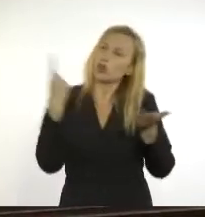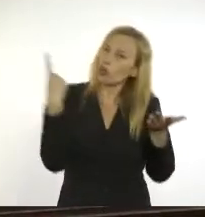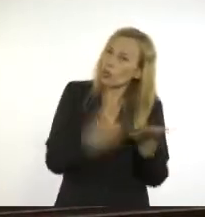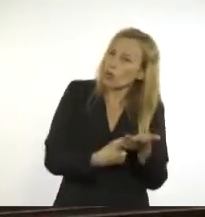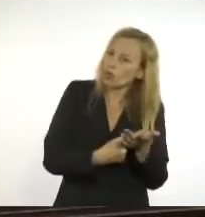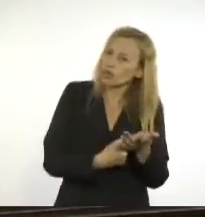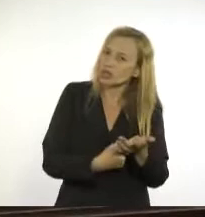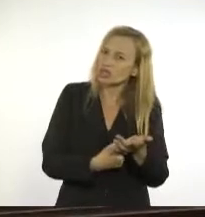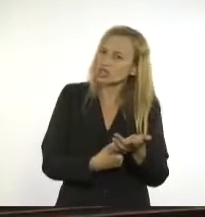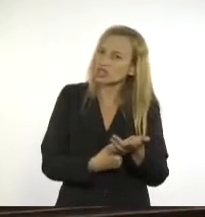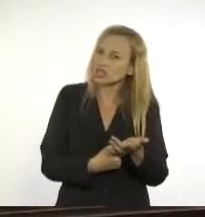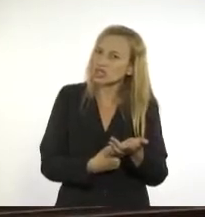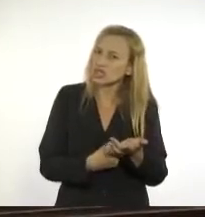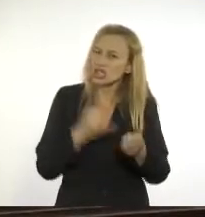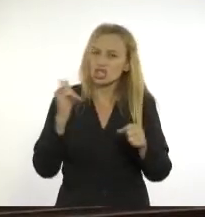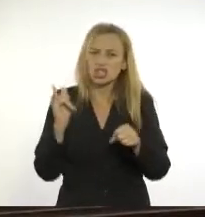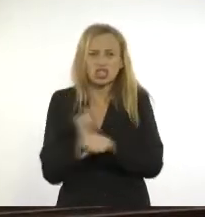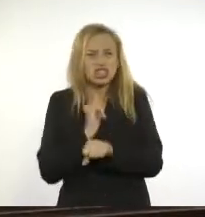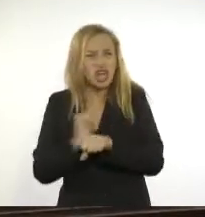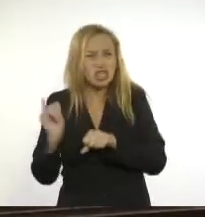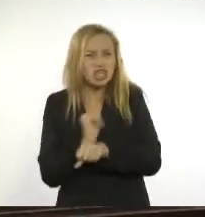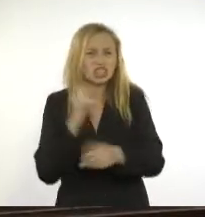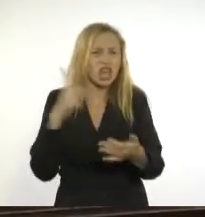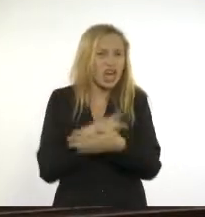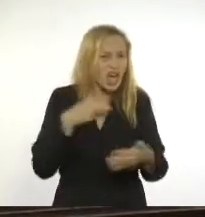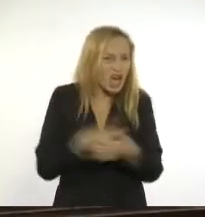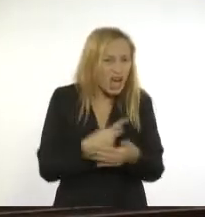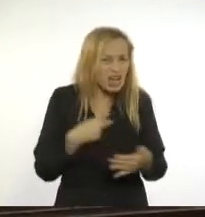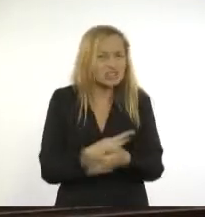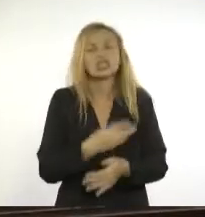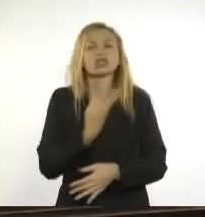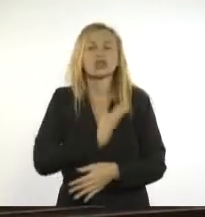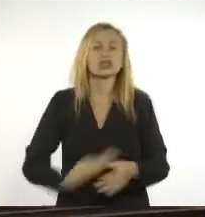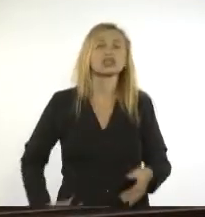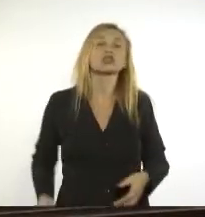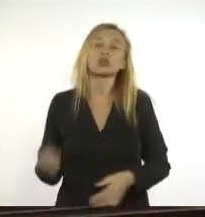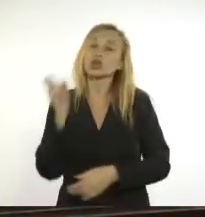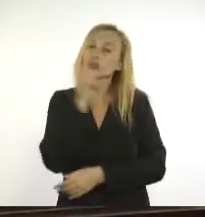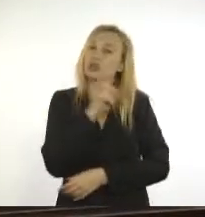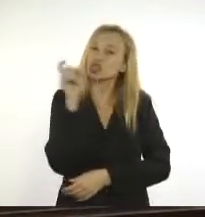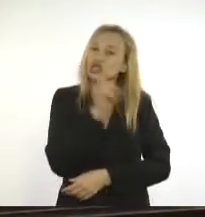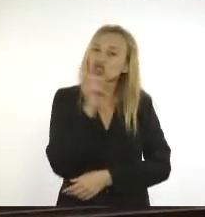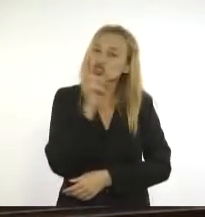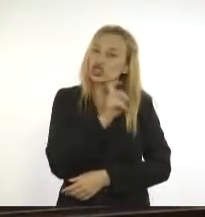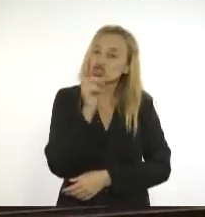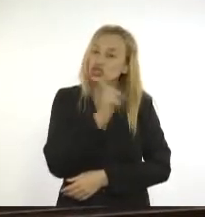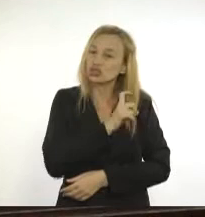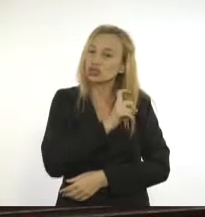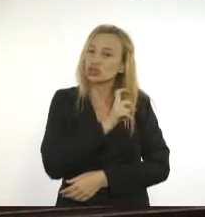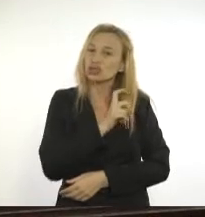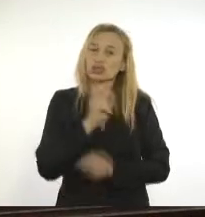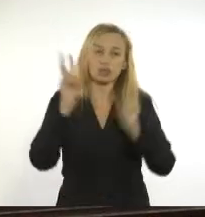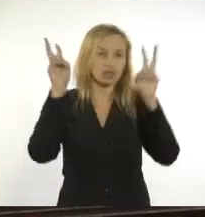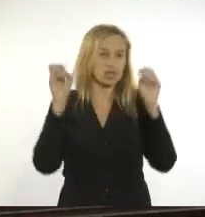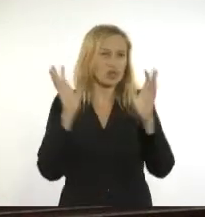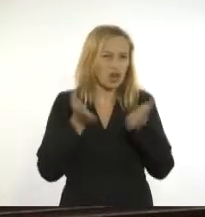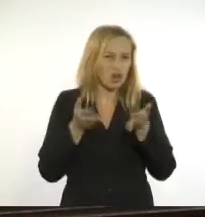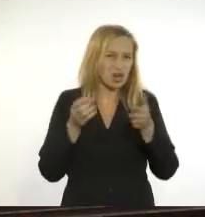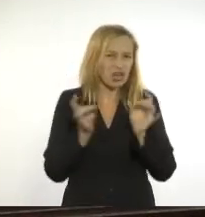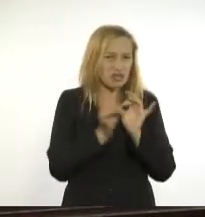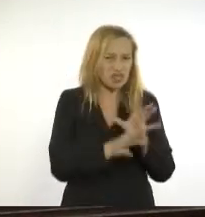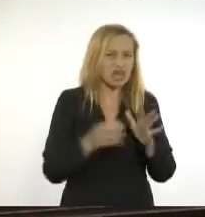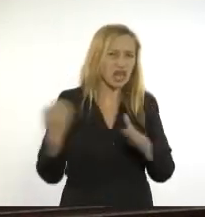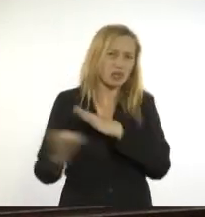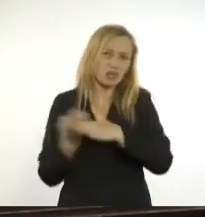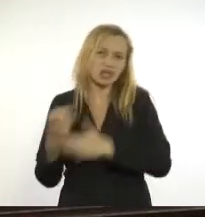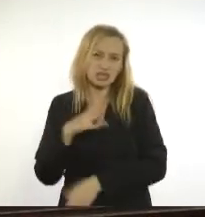mal disfarçada intenção do governador, que mentiu sobre esse tema, que agora quer privatizar a SEDAE. Por isso, acho que o projeto do Jorge